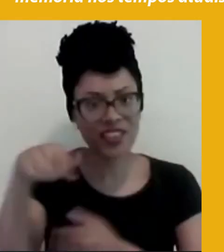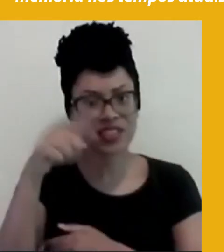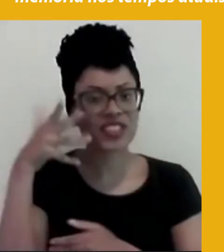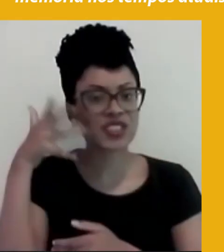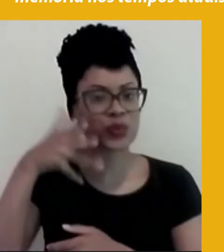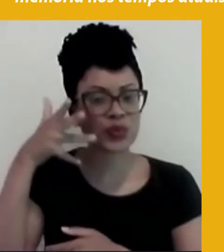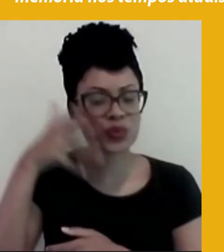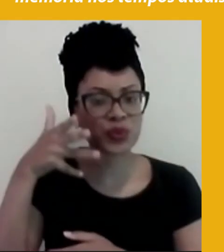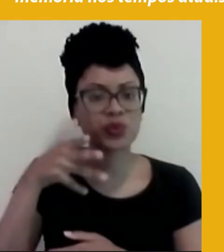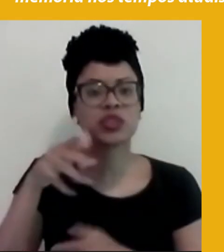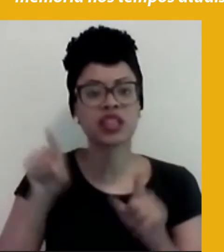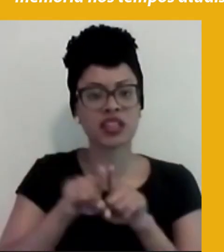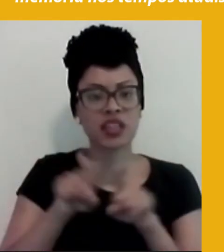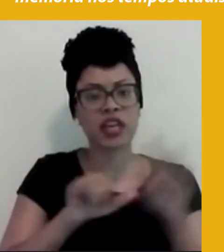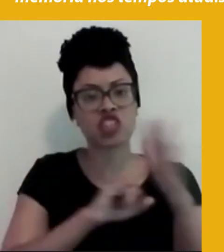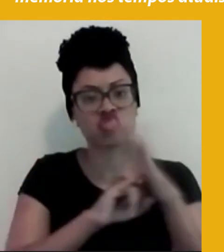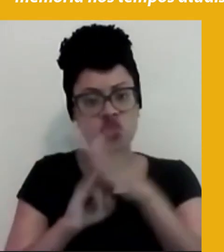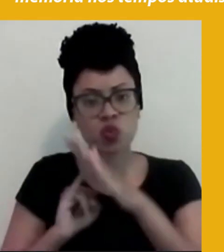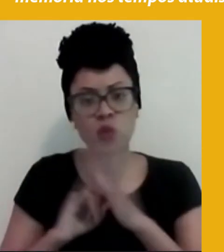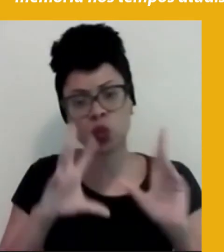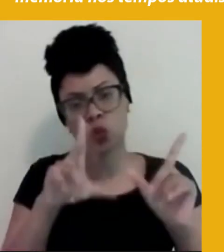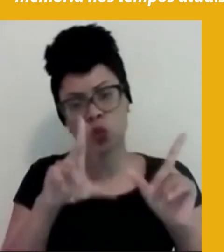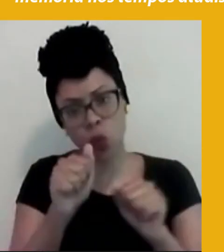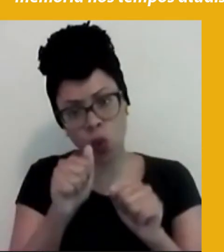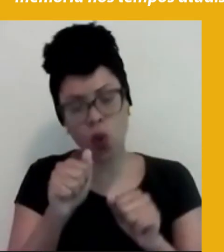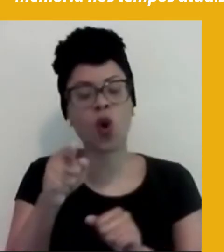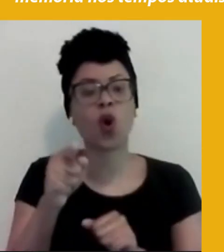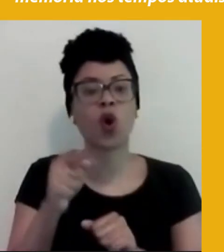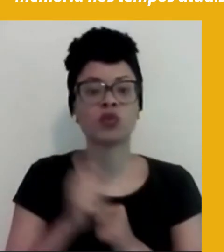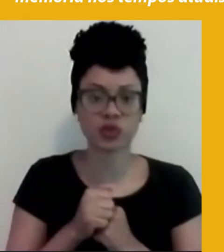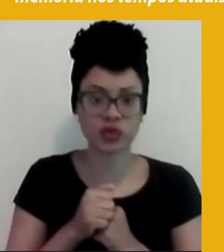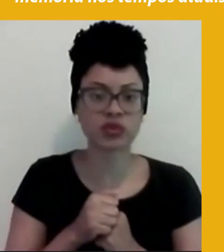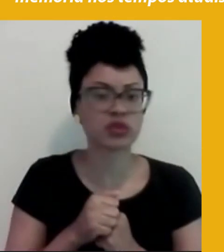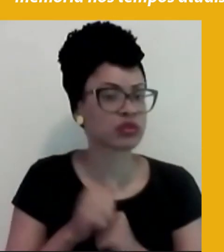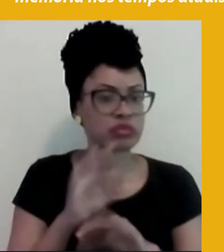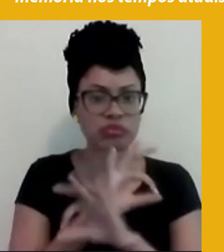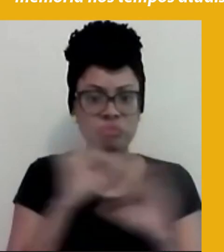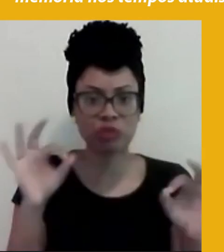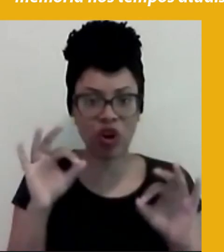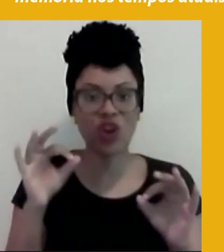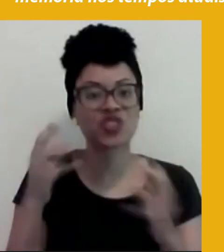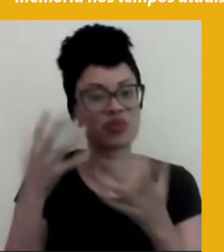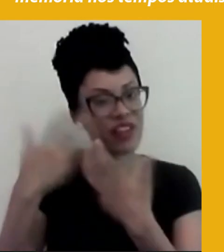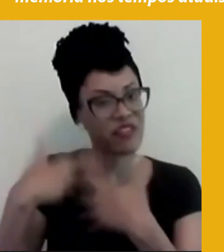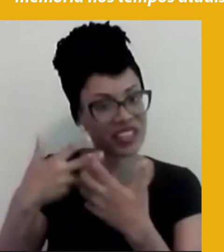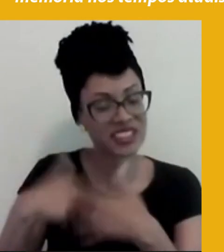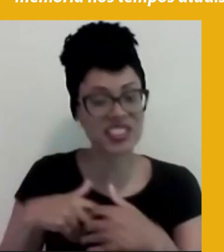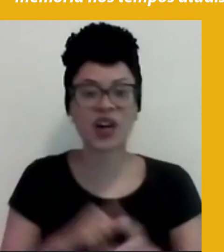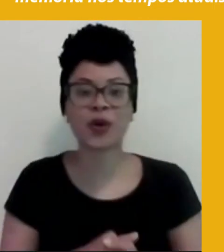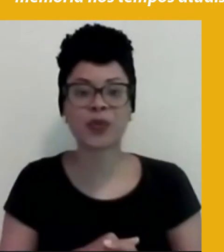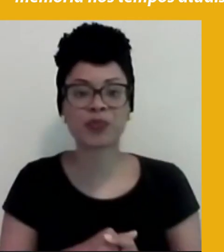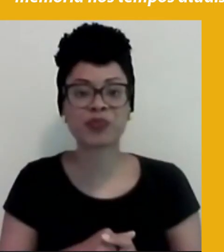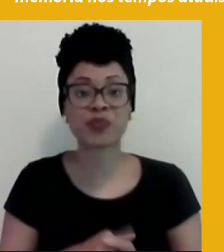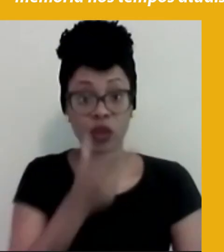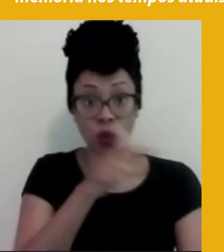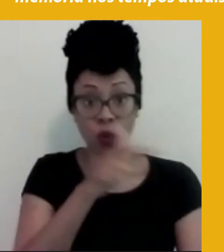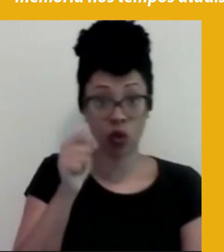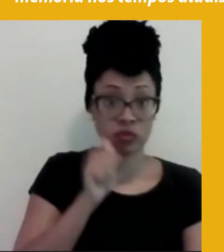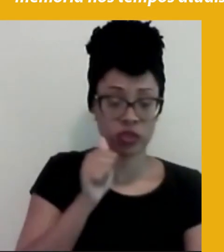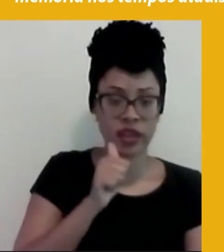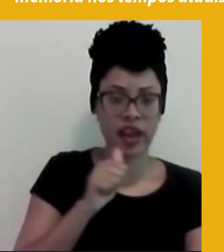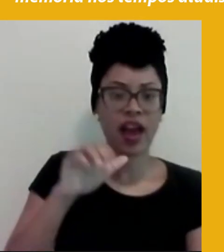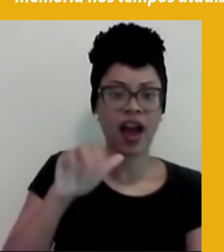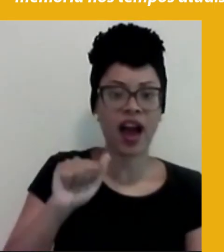este encontro. A Adélia Borges mandou uma mensagem dizendo, muito importante o que o Cícero fala,